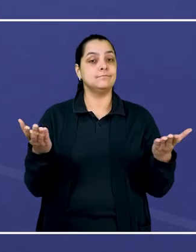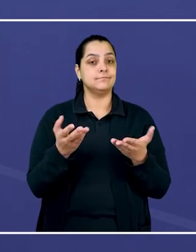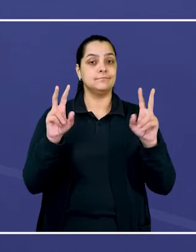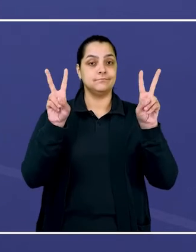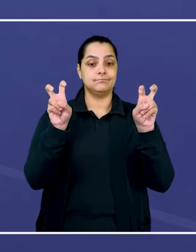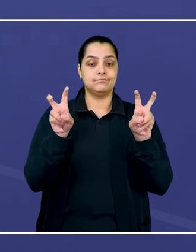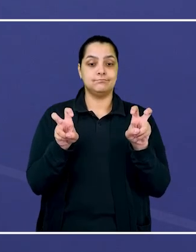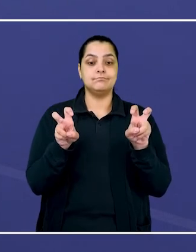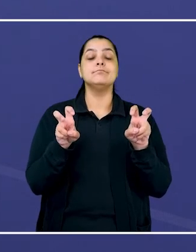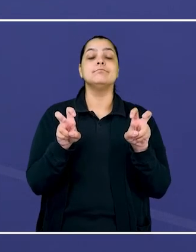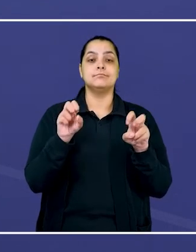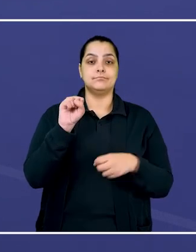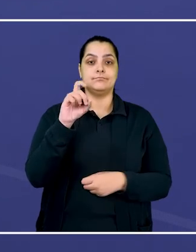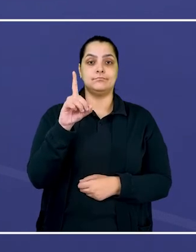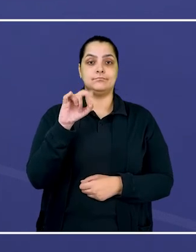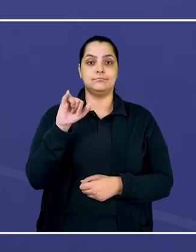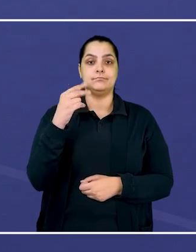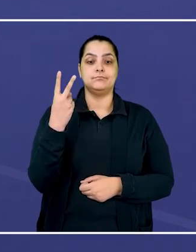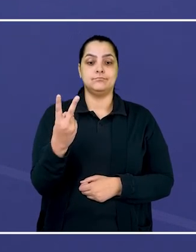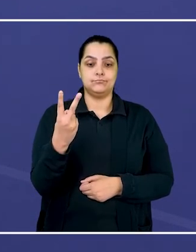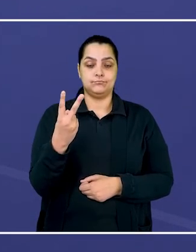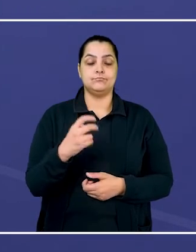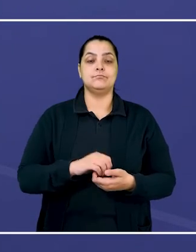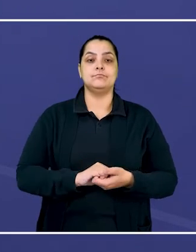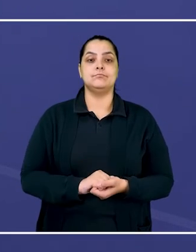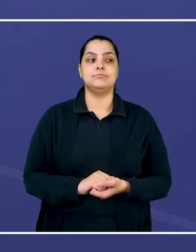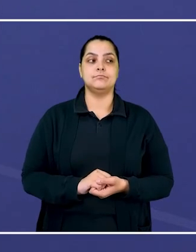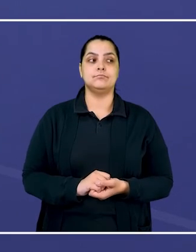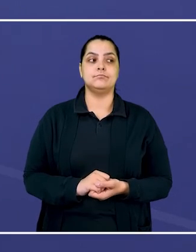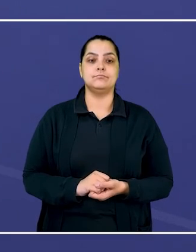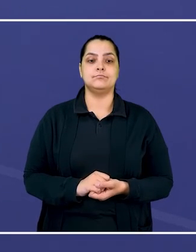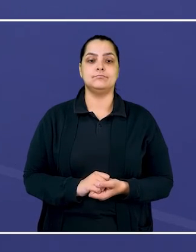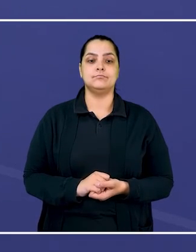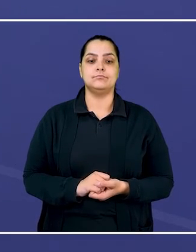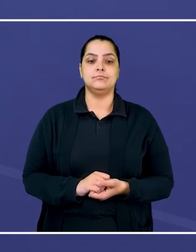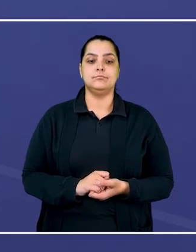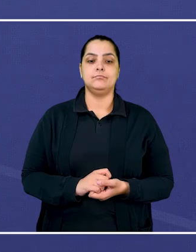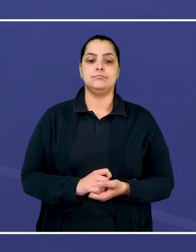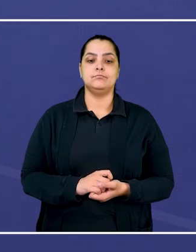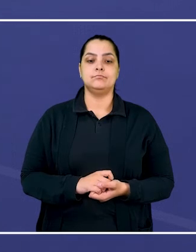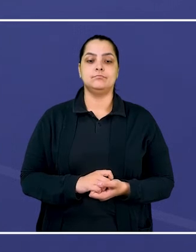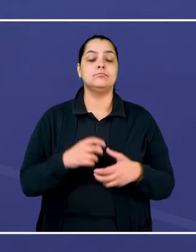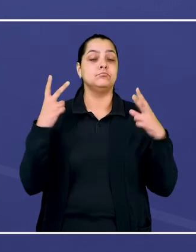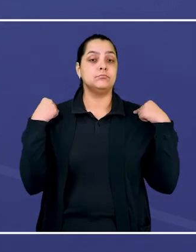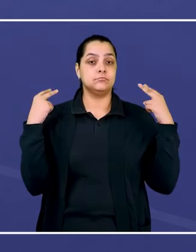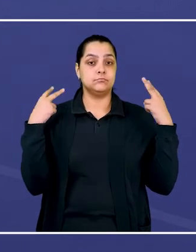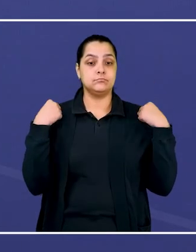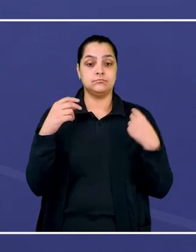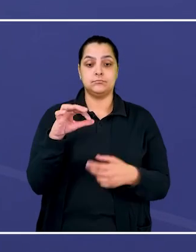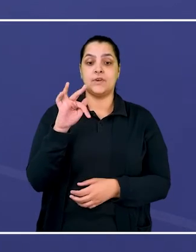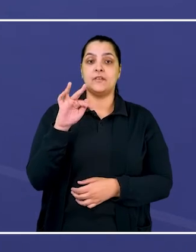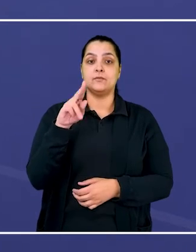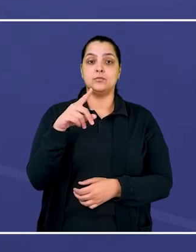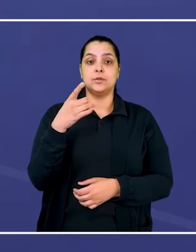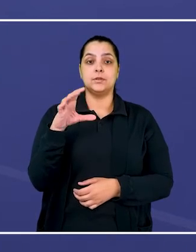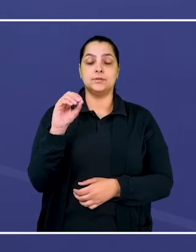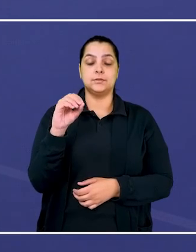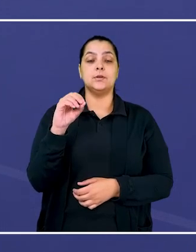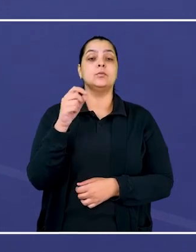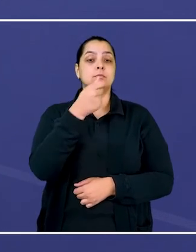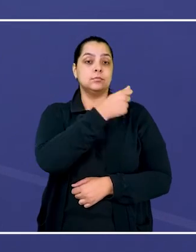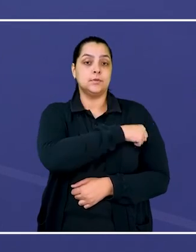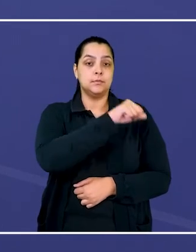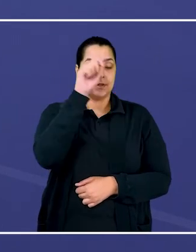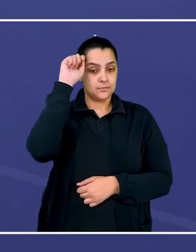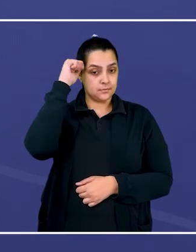Começamos com um caso julgado pela Seção 2 de Dissídios Individuais. O colegiado rejeitou o recurso de um motorista da Fundação Casa, em Ribeirão